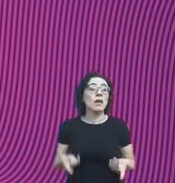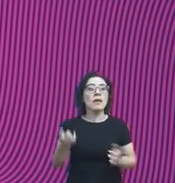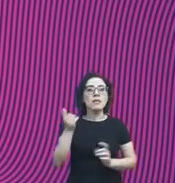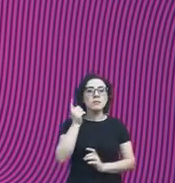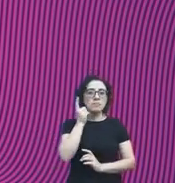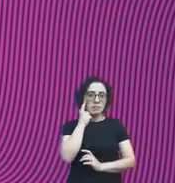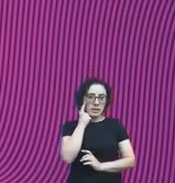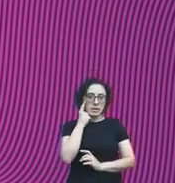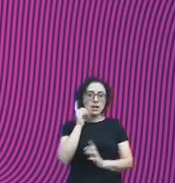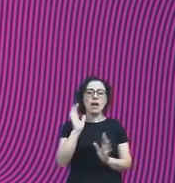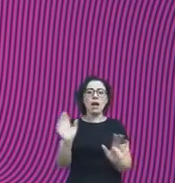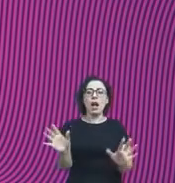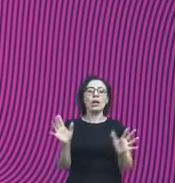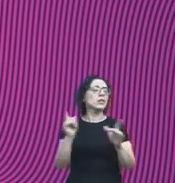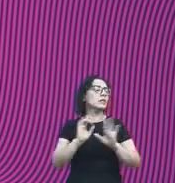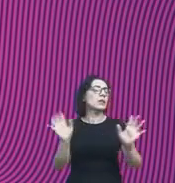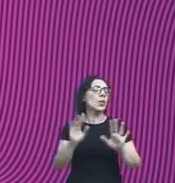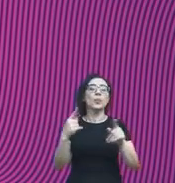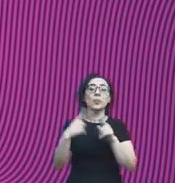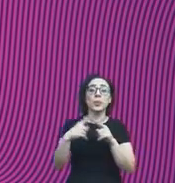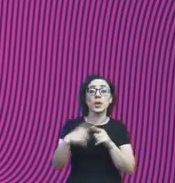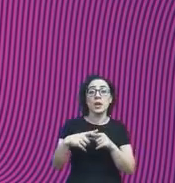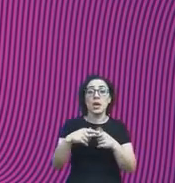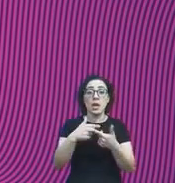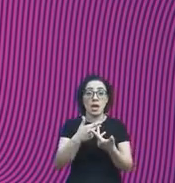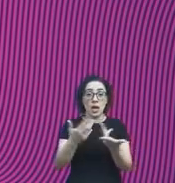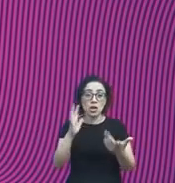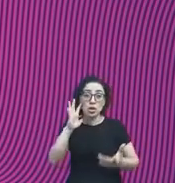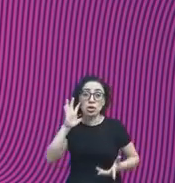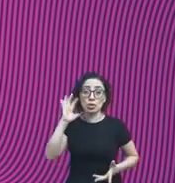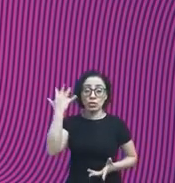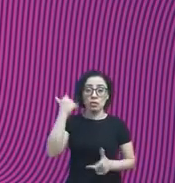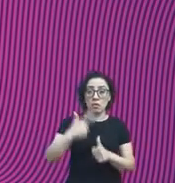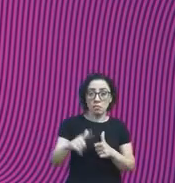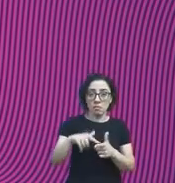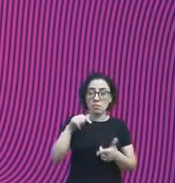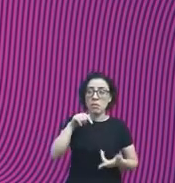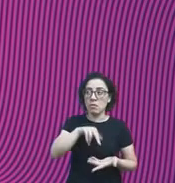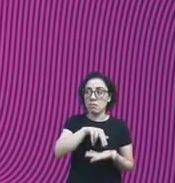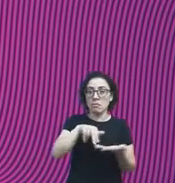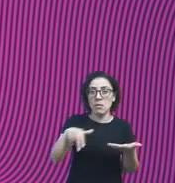suplementar. Outro grande personagem, que é o setor público,